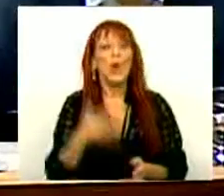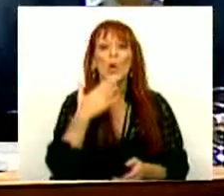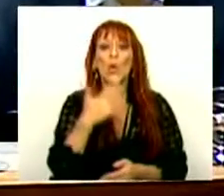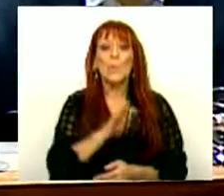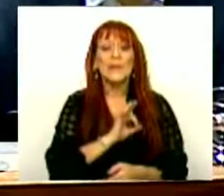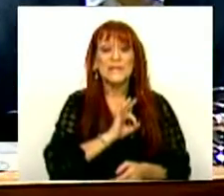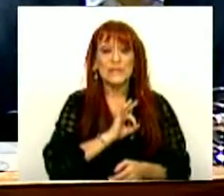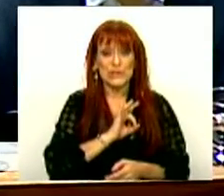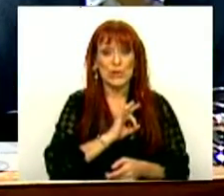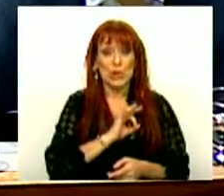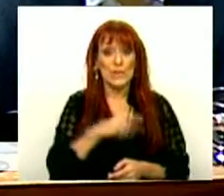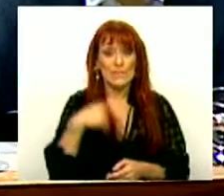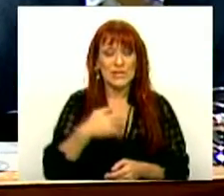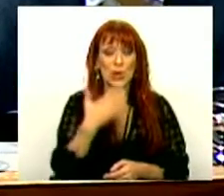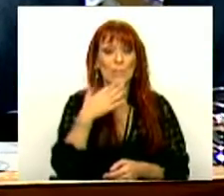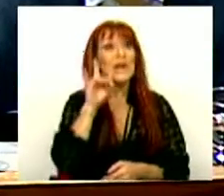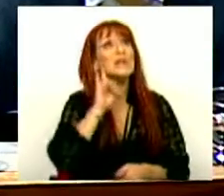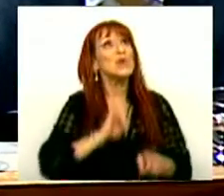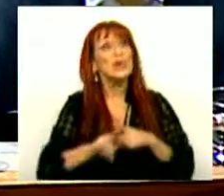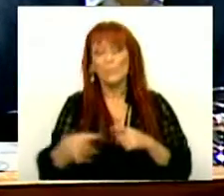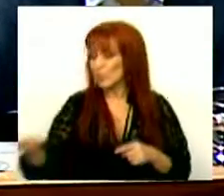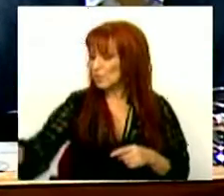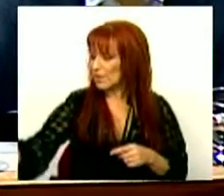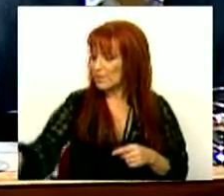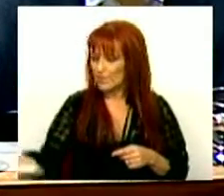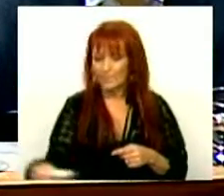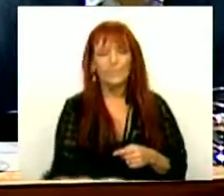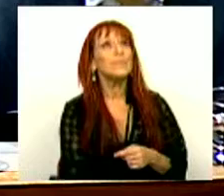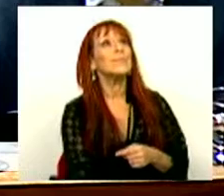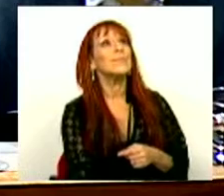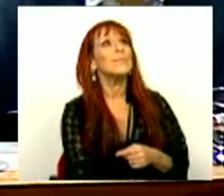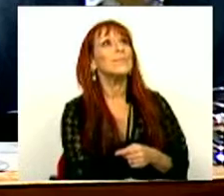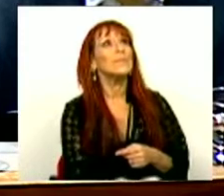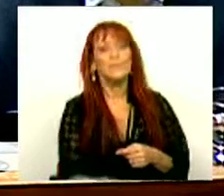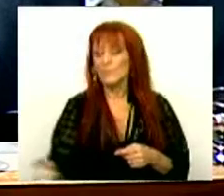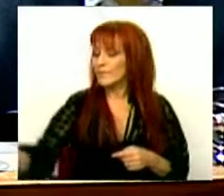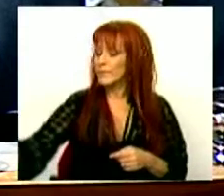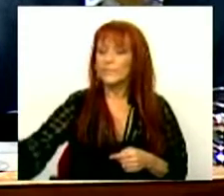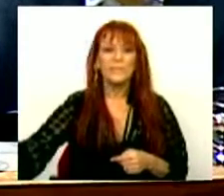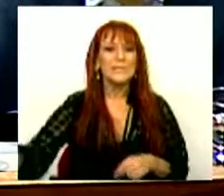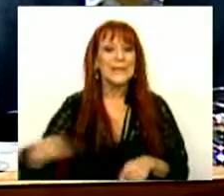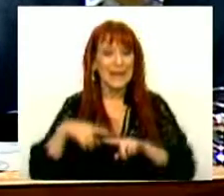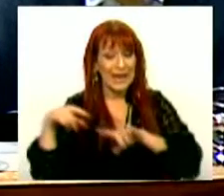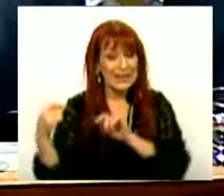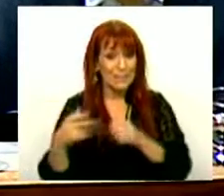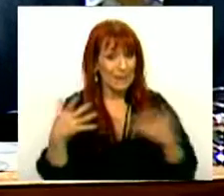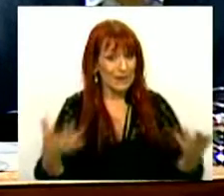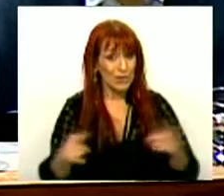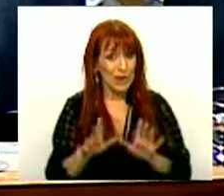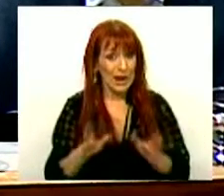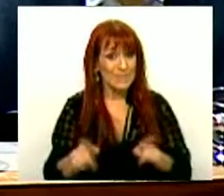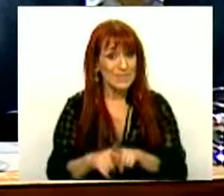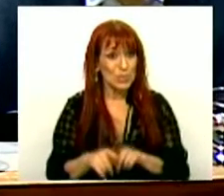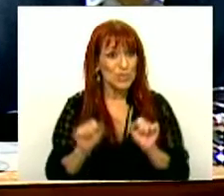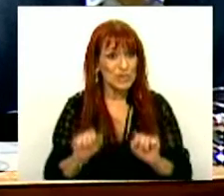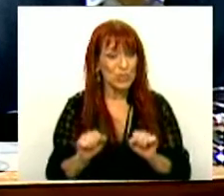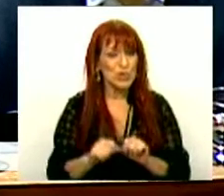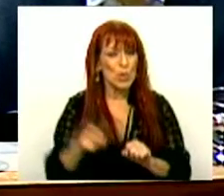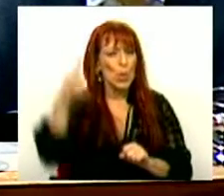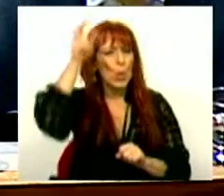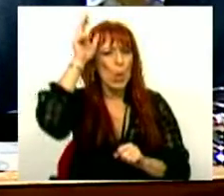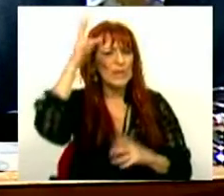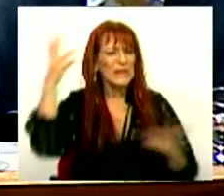Muito obrigado, Sr. Presidente. Muito obrigado, Sra. Deputada Cília Meireles. Neste debate, convém ser rigorosos nos